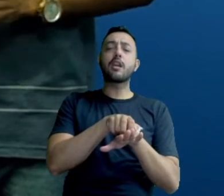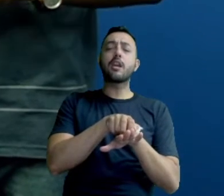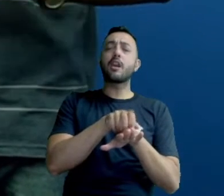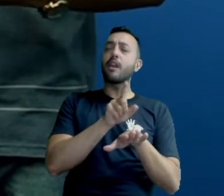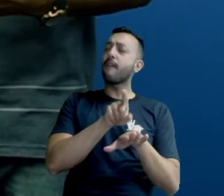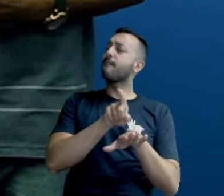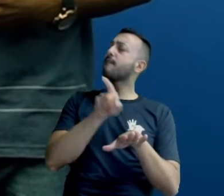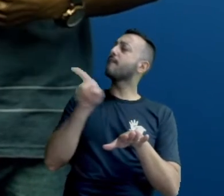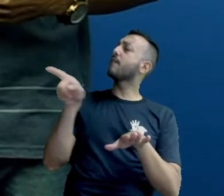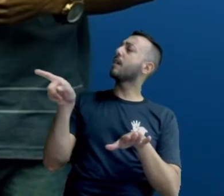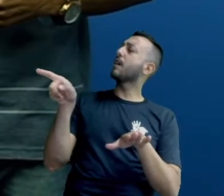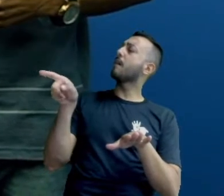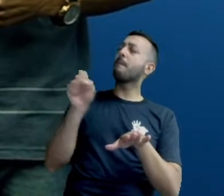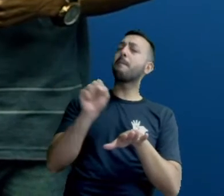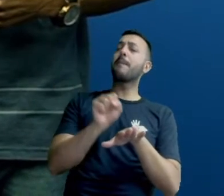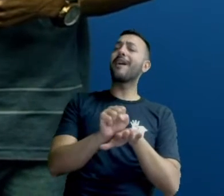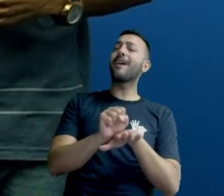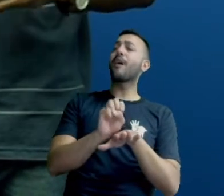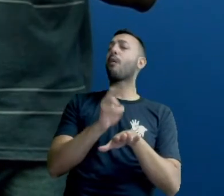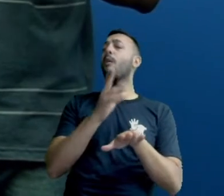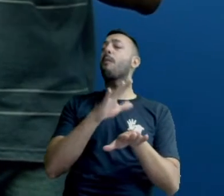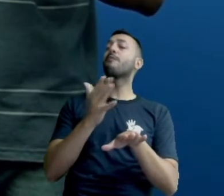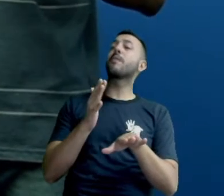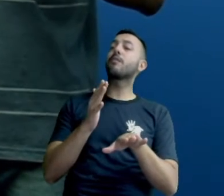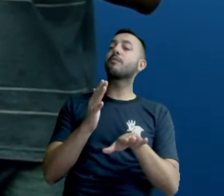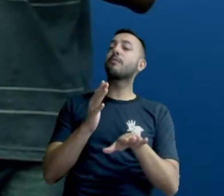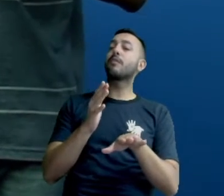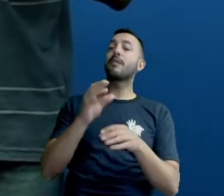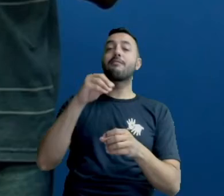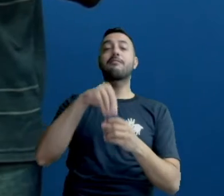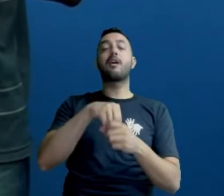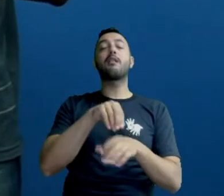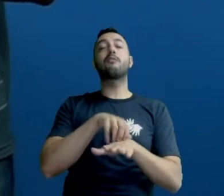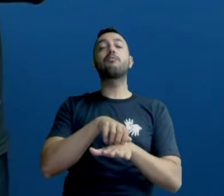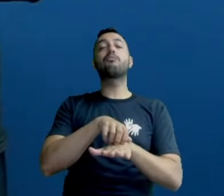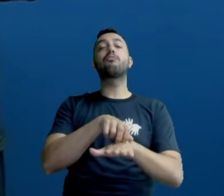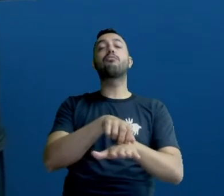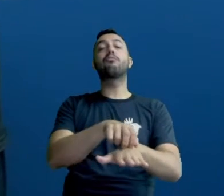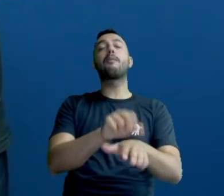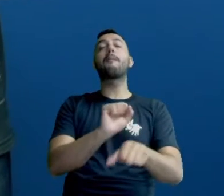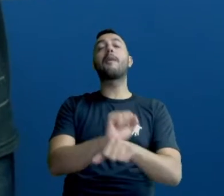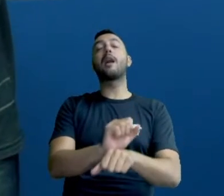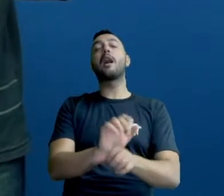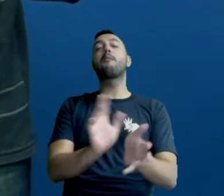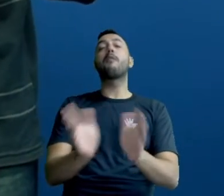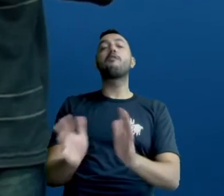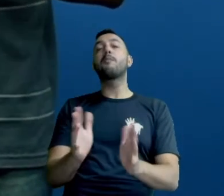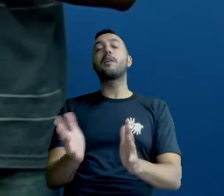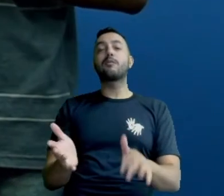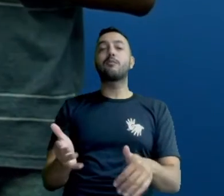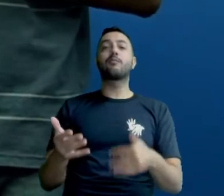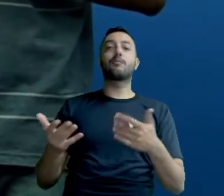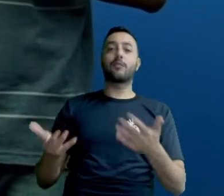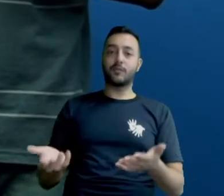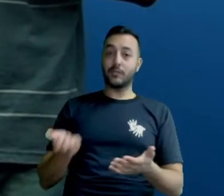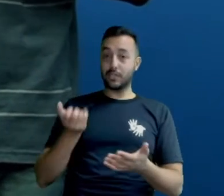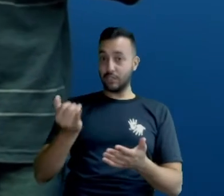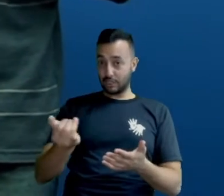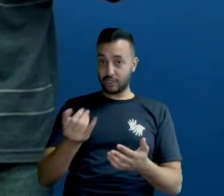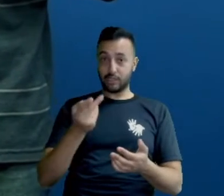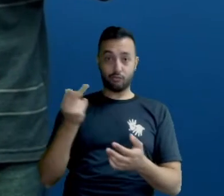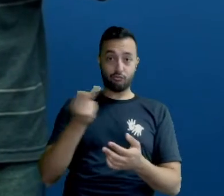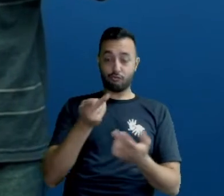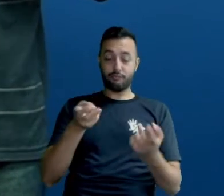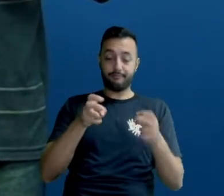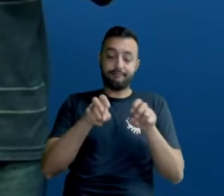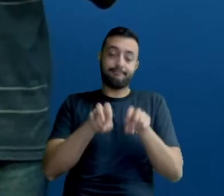Como assim, professor, depende do referencial? Olha, se o casal está sentado dentro do ônibus, o ônibus está em